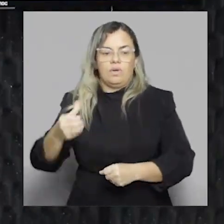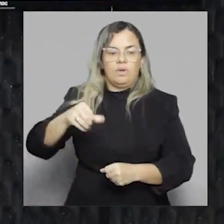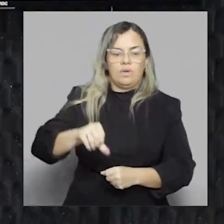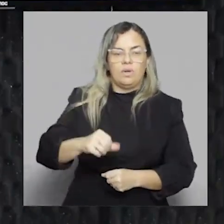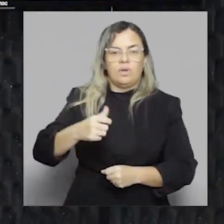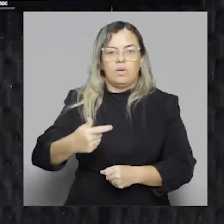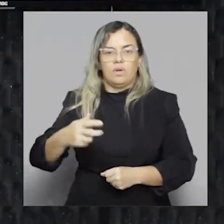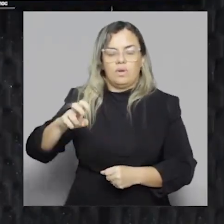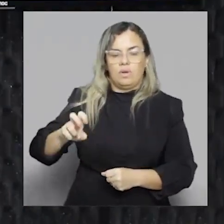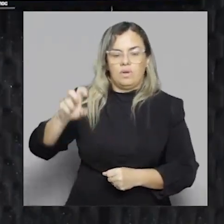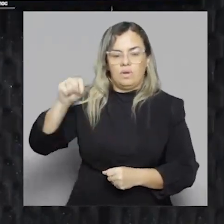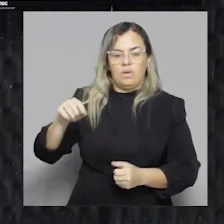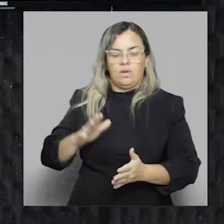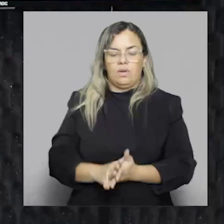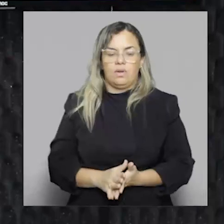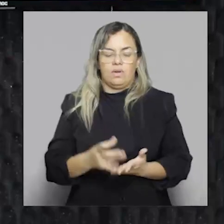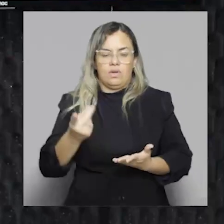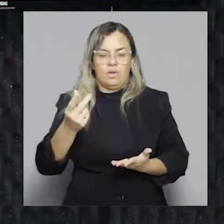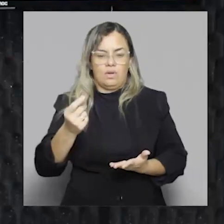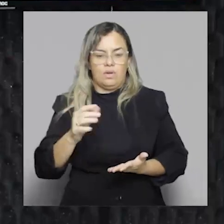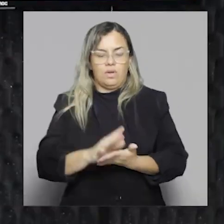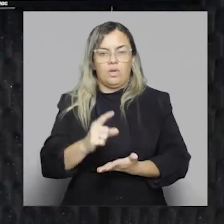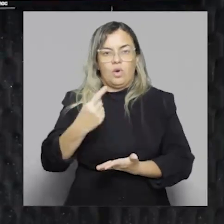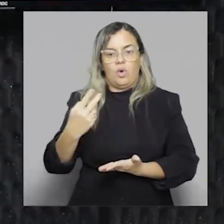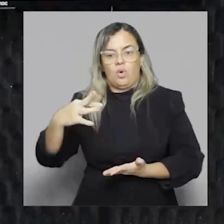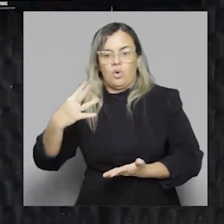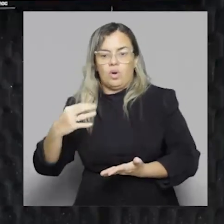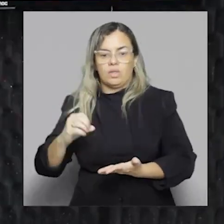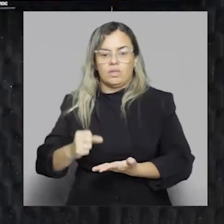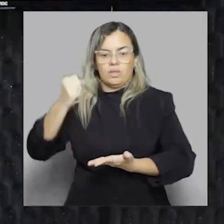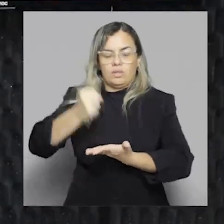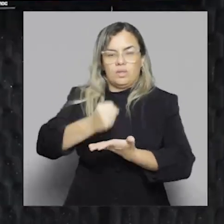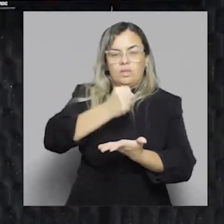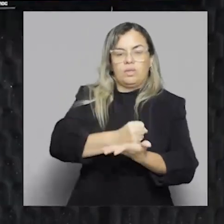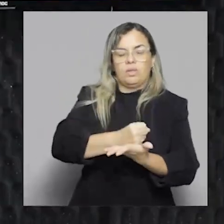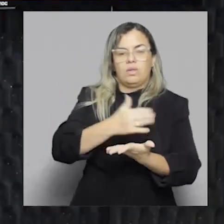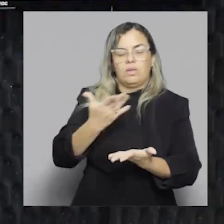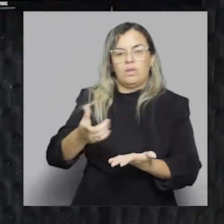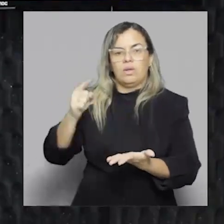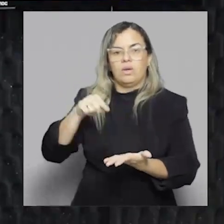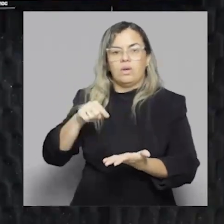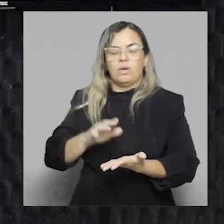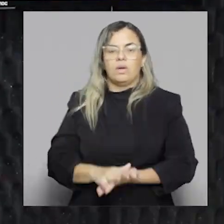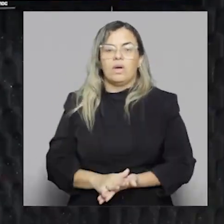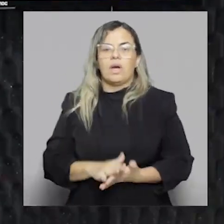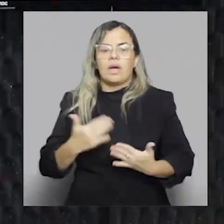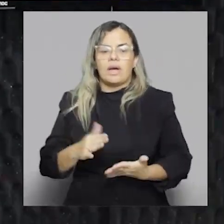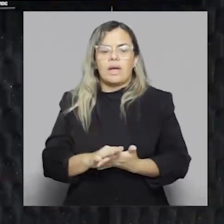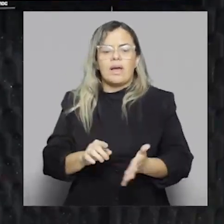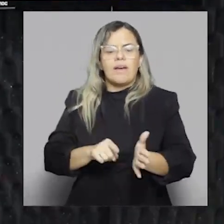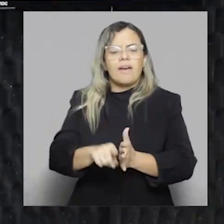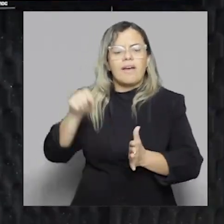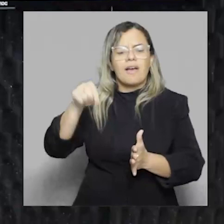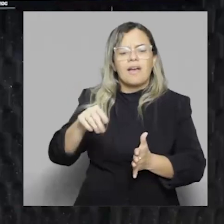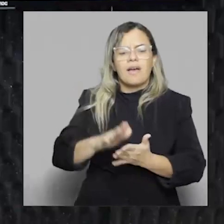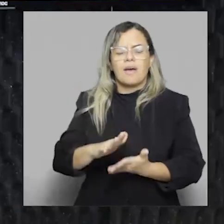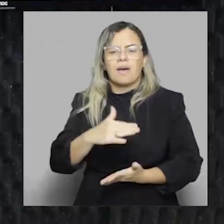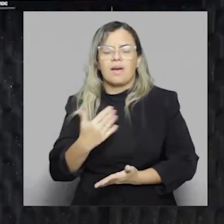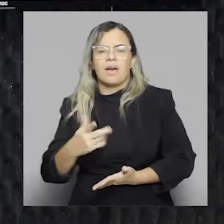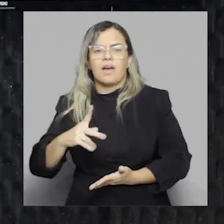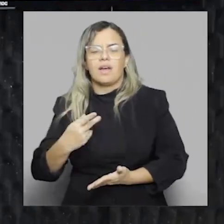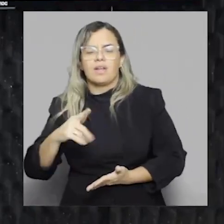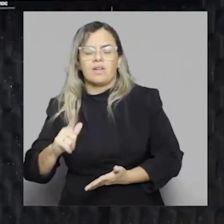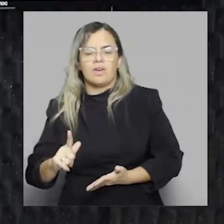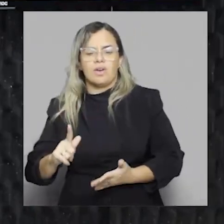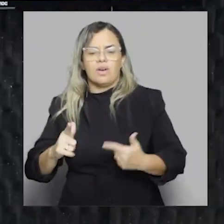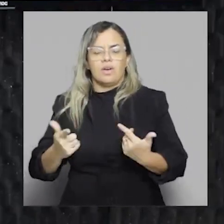1975. Eu tenho uma cédula de um cruzeiro, certo? E aí ele pergunta, quem matou Herzog? Quando começamos a analisar